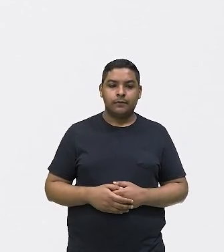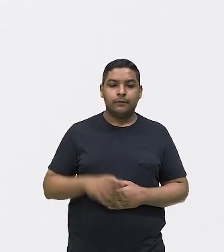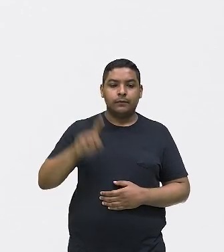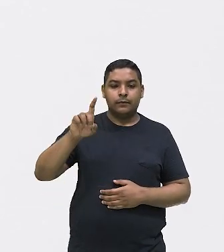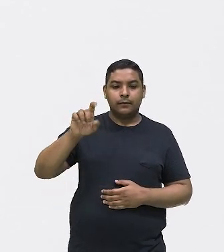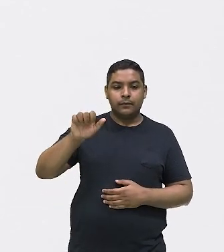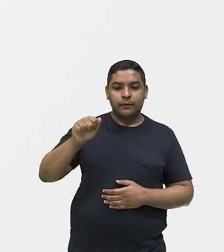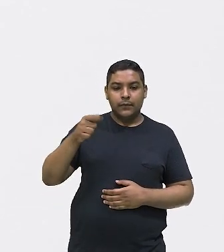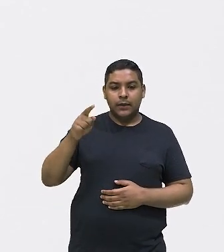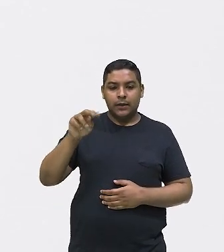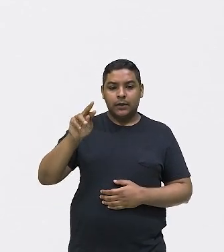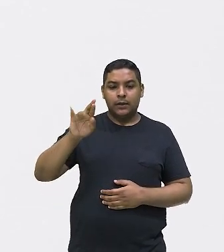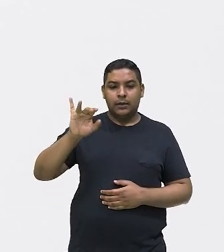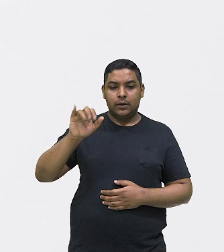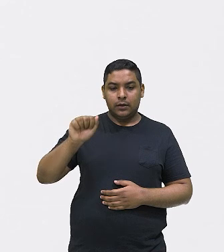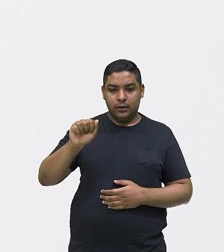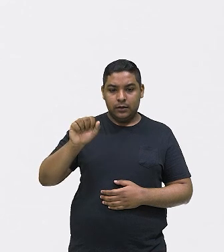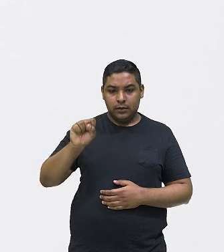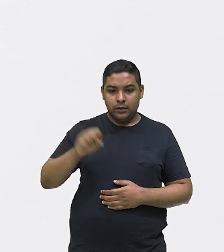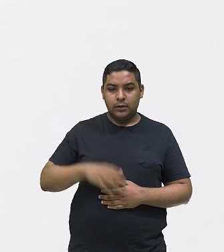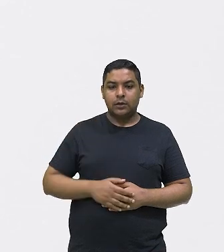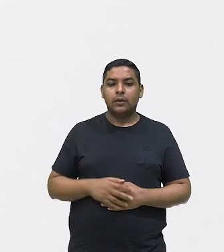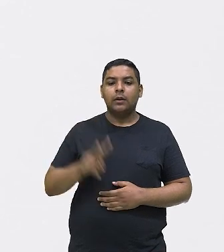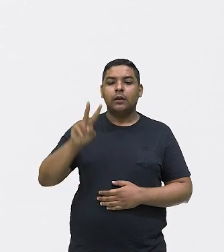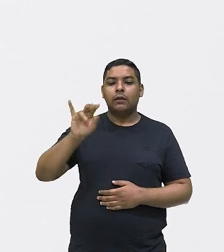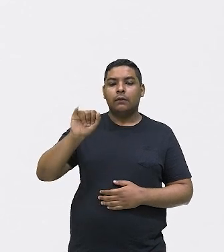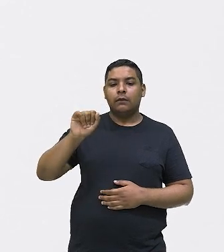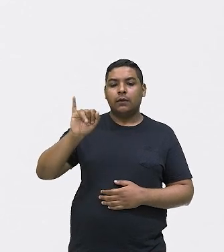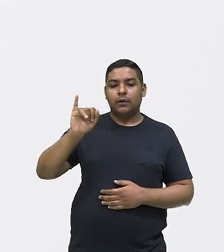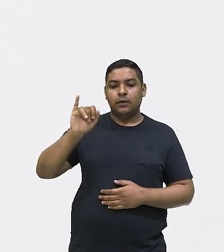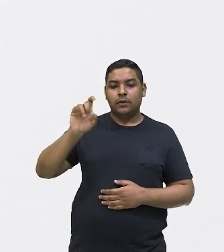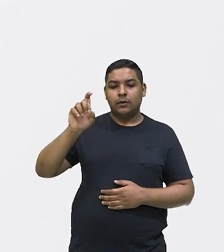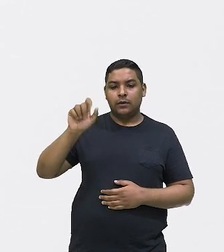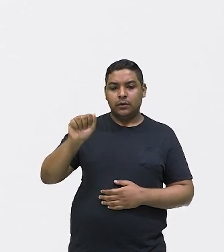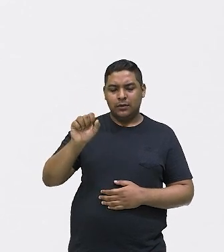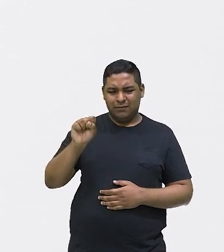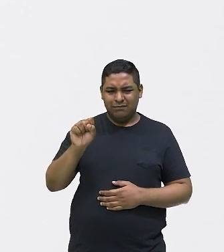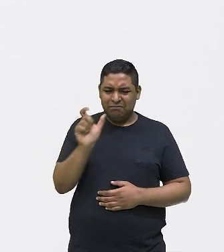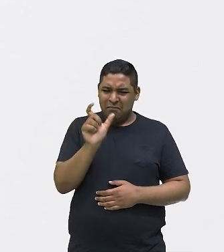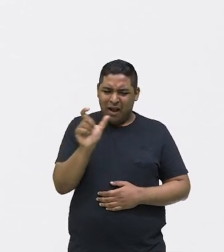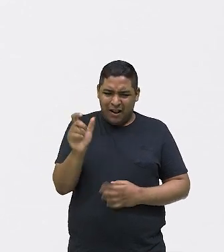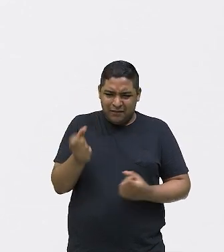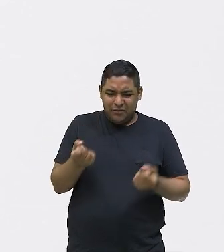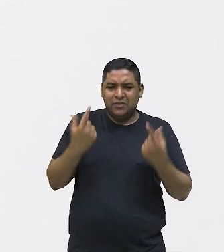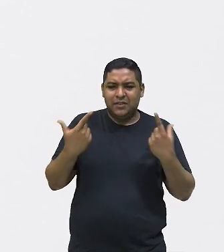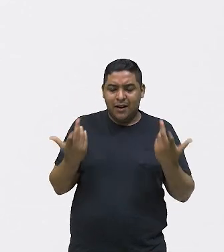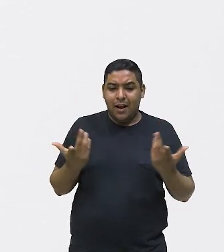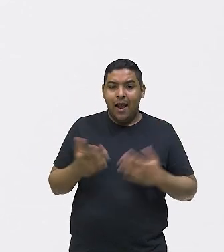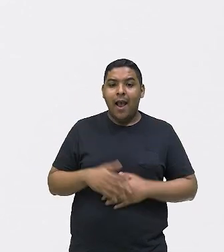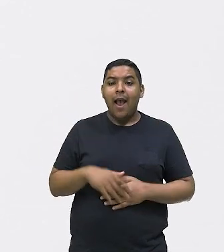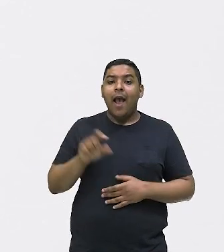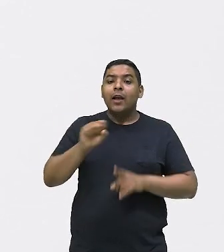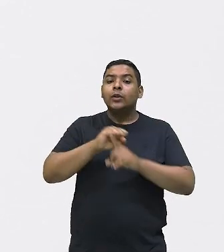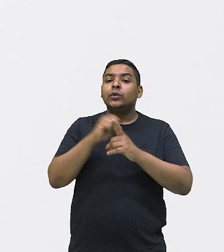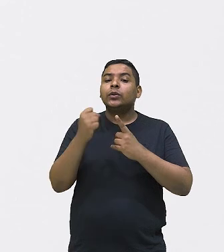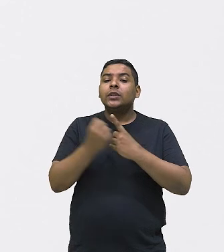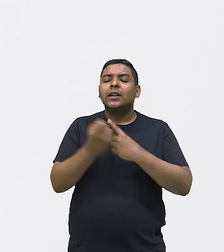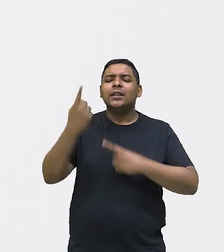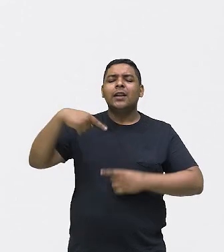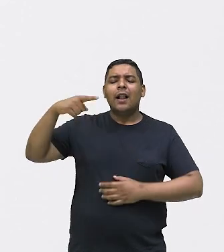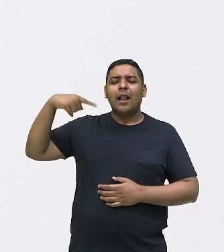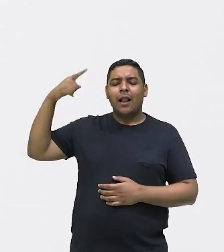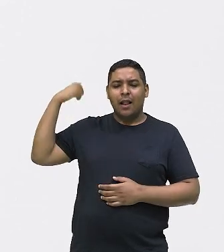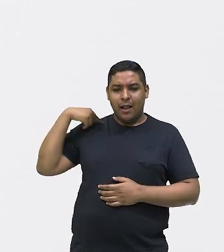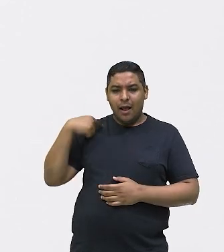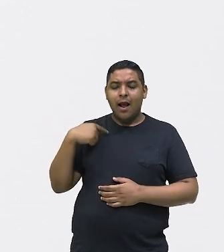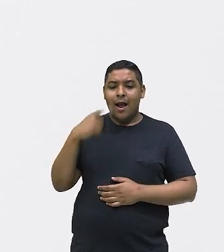E, chátrias e vaixás. Termos estranhos, né? Porque são da sociedade de castas